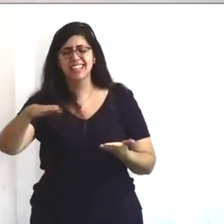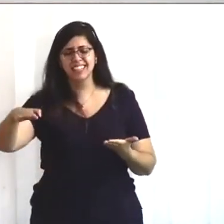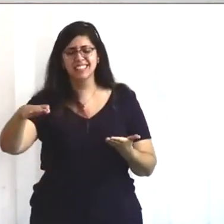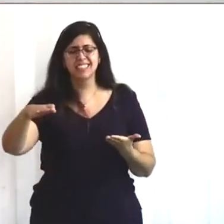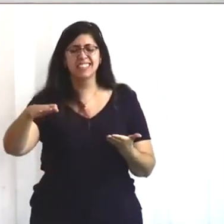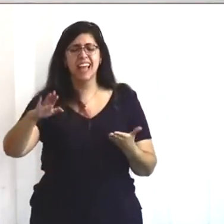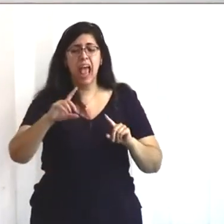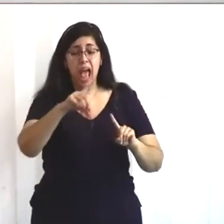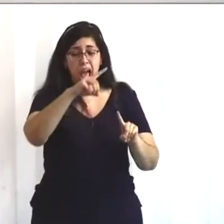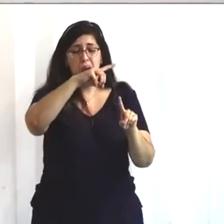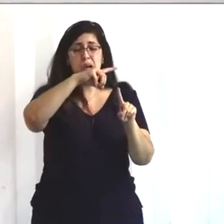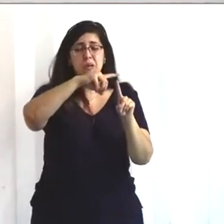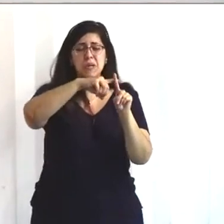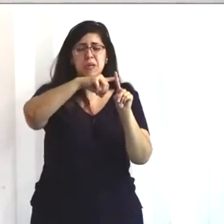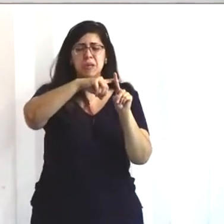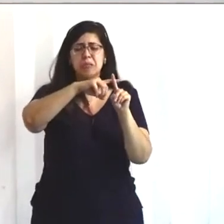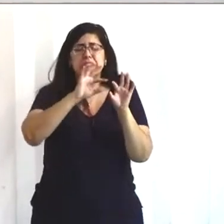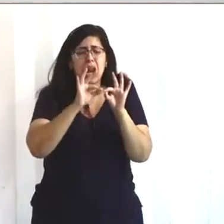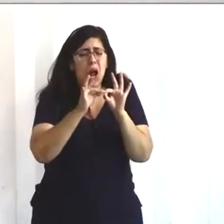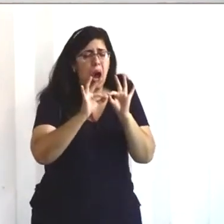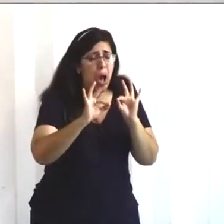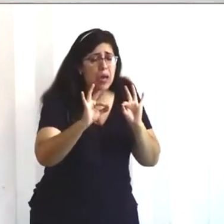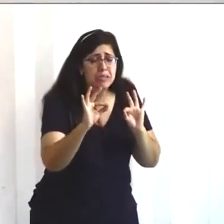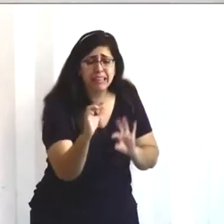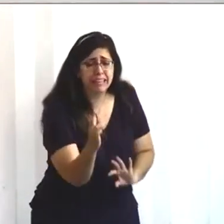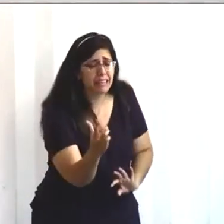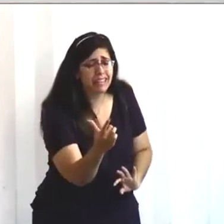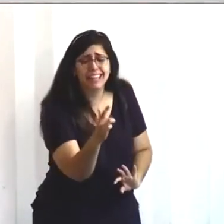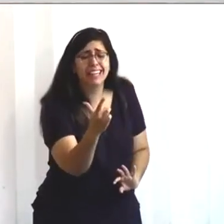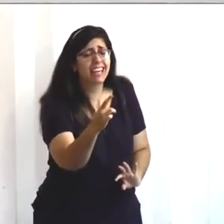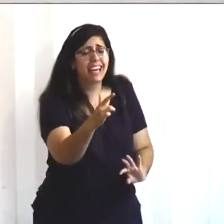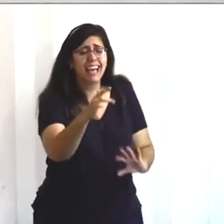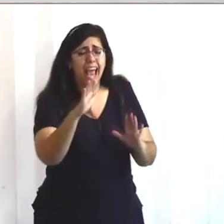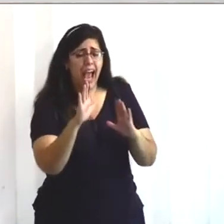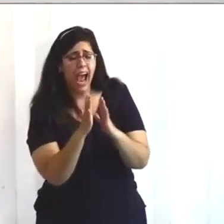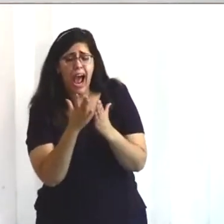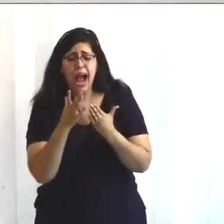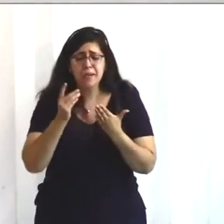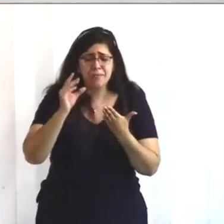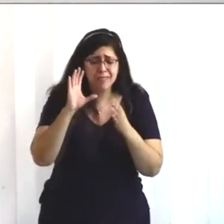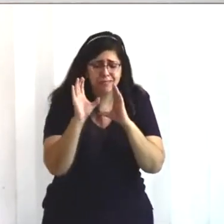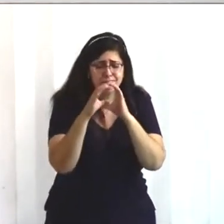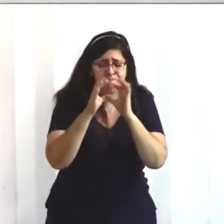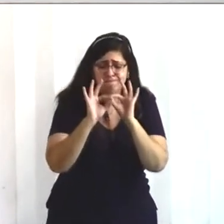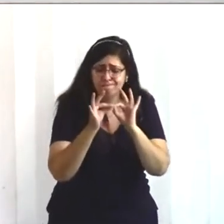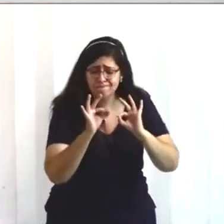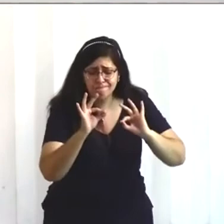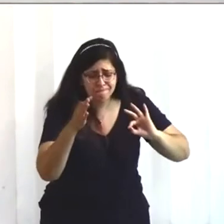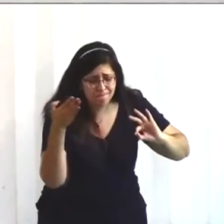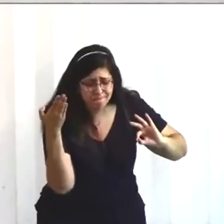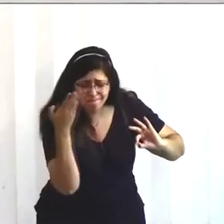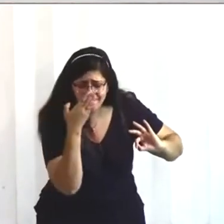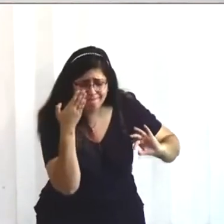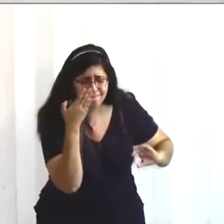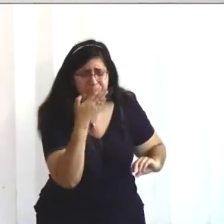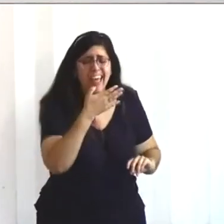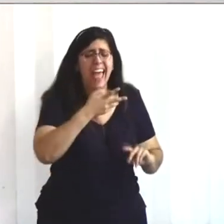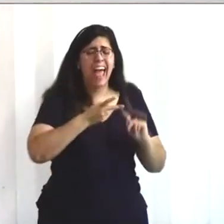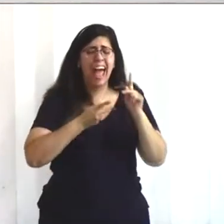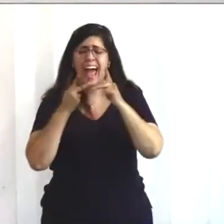digam os que disseram para os imperadores de Roma: crucifica. A estes um dia Pedro